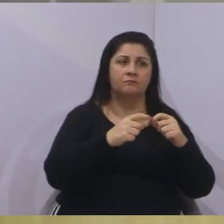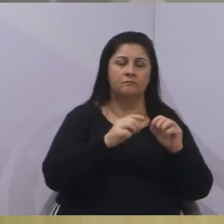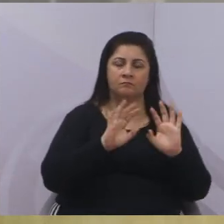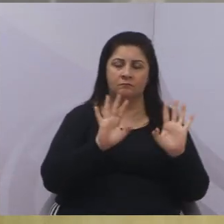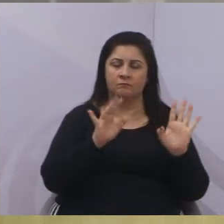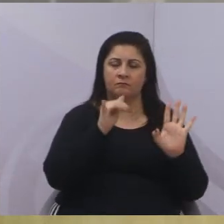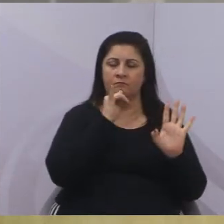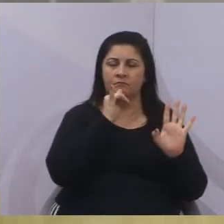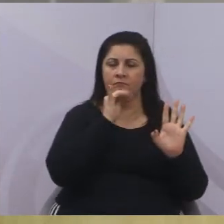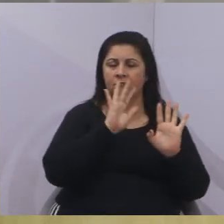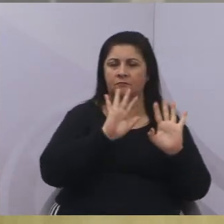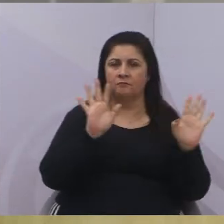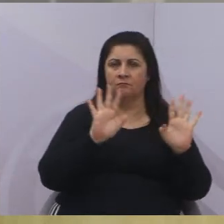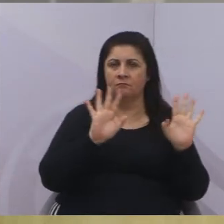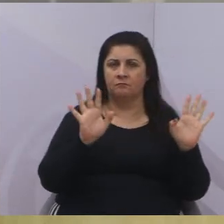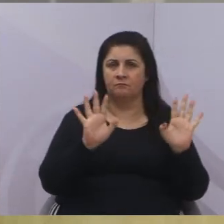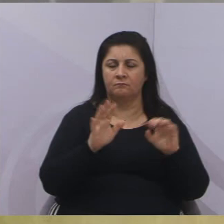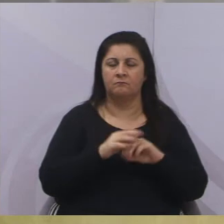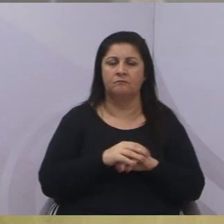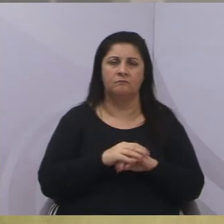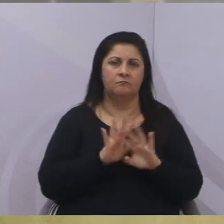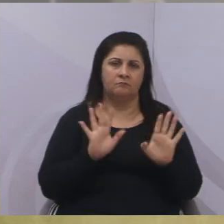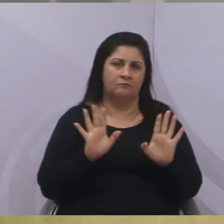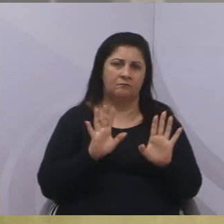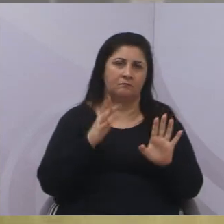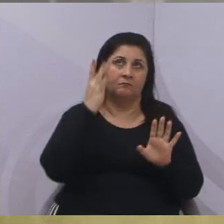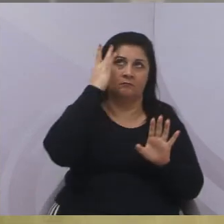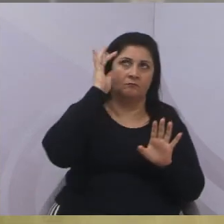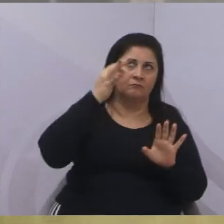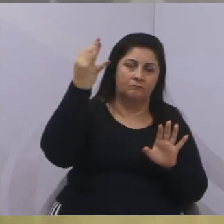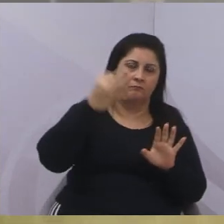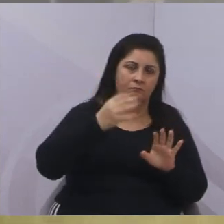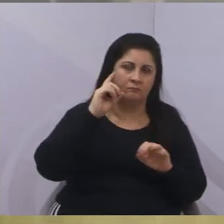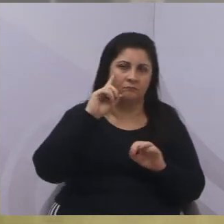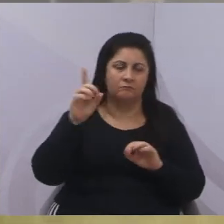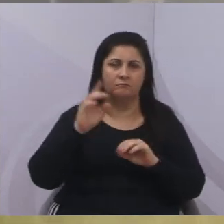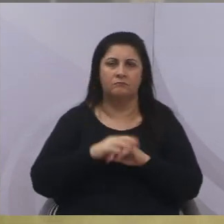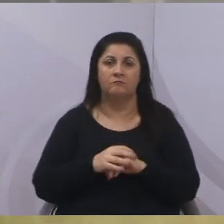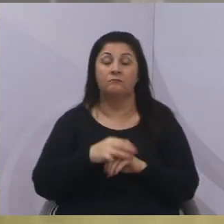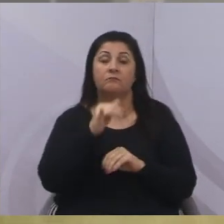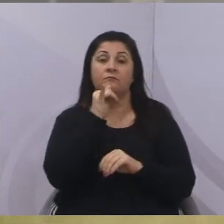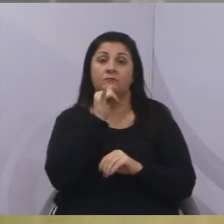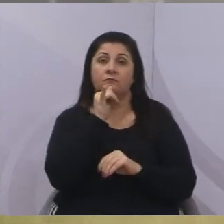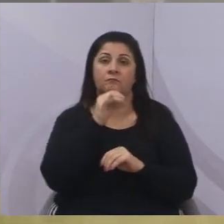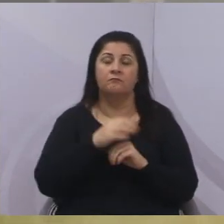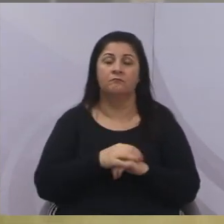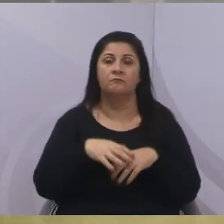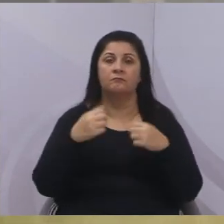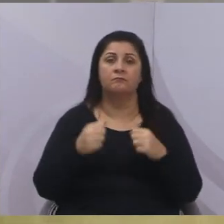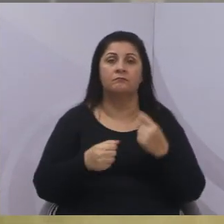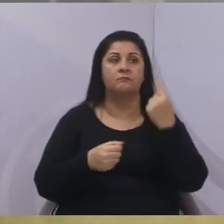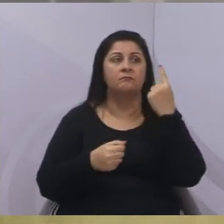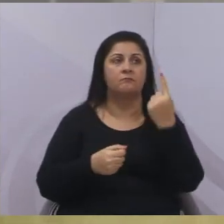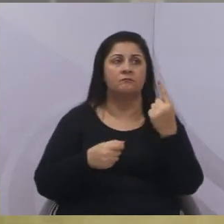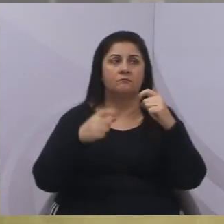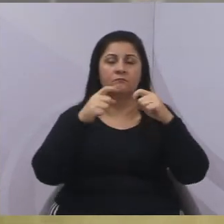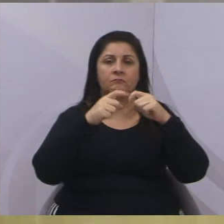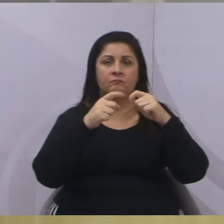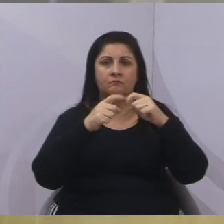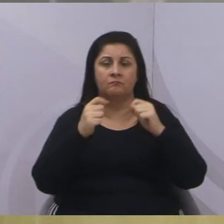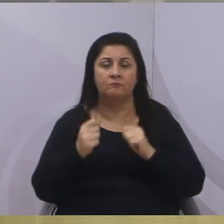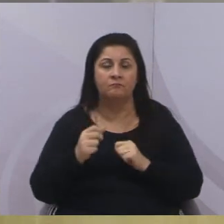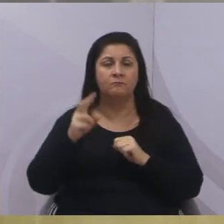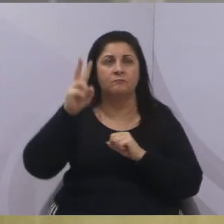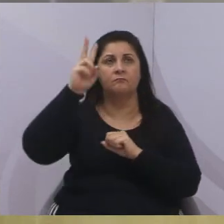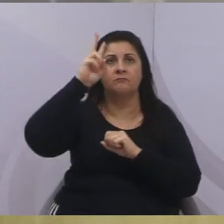falando hipoteticamente, tá? Porque eu não lembro de cor aí o que foi lançado no último edital. Mas eu preciso de um médico segunda-feira das 7